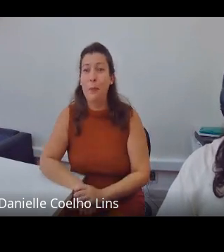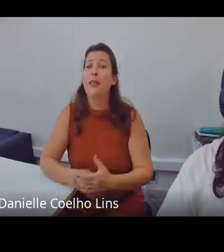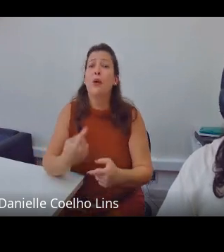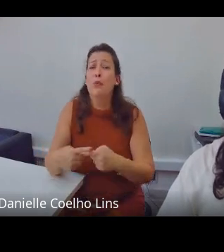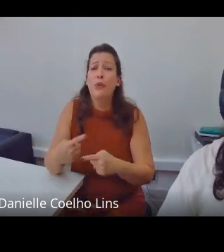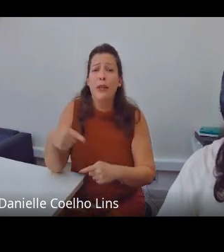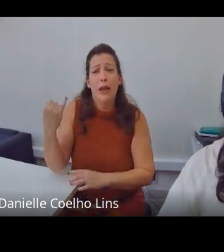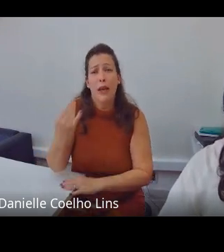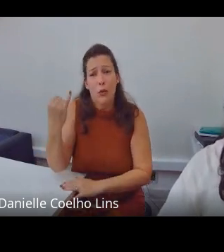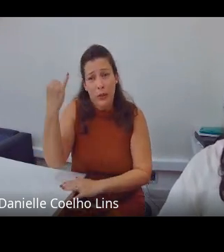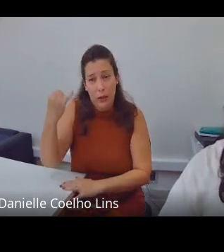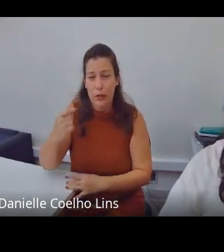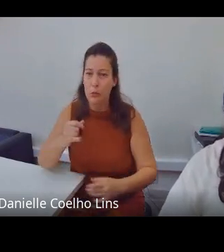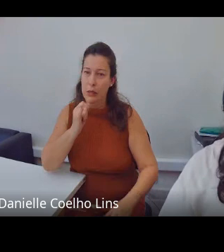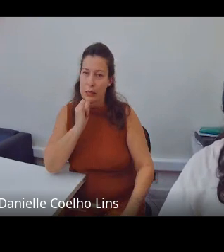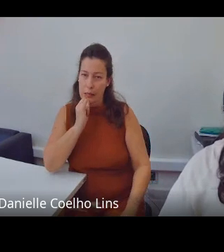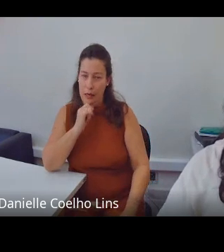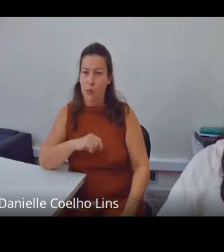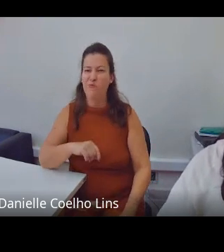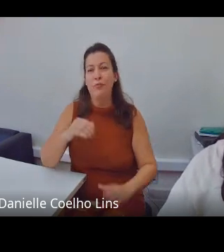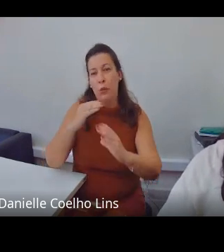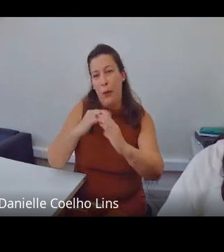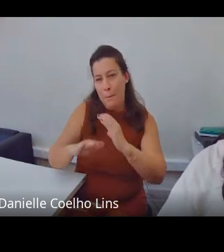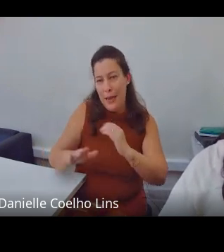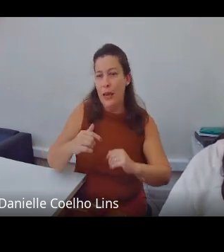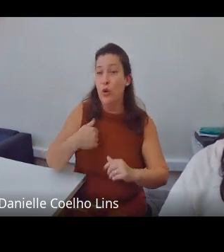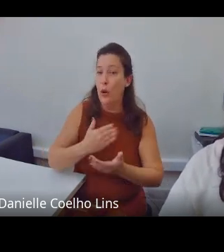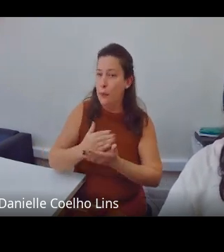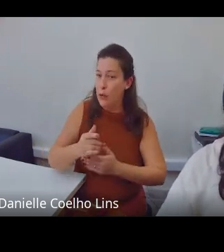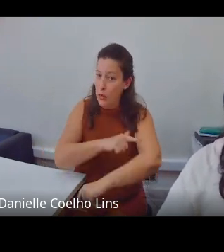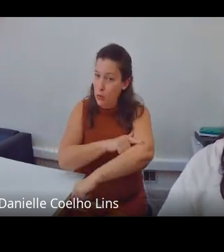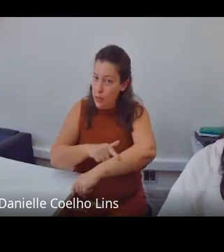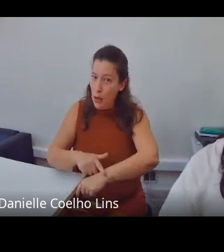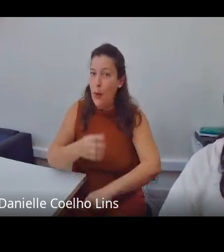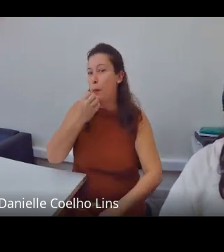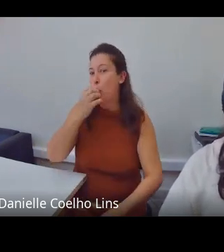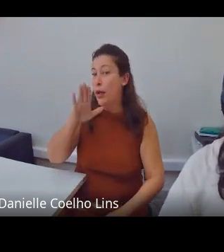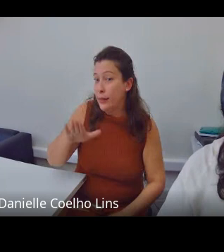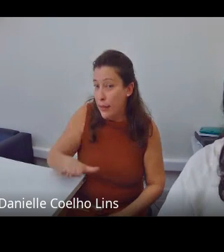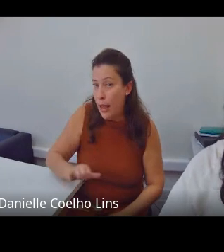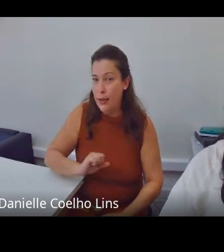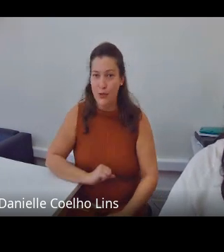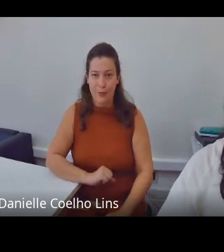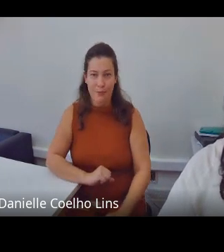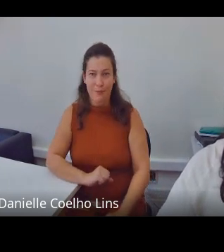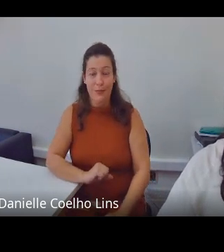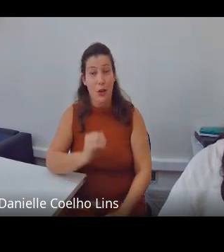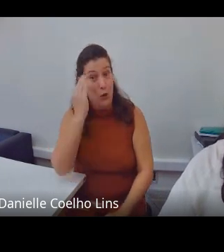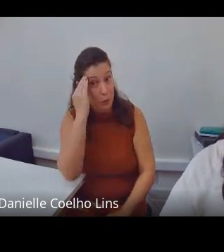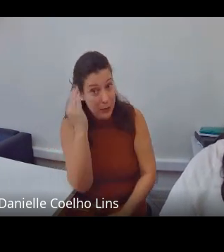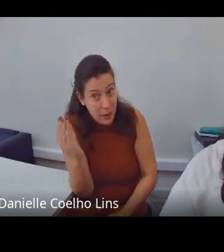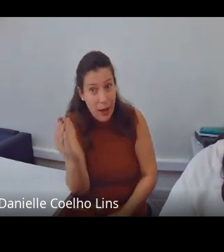Por que isso é importante? Porque, por exemplo, num e-mail eu começo com boa tarde, obrigada, termino